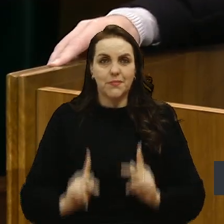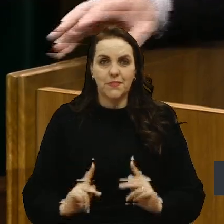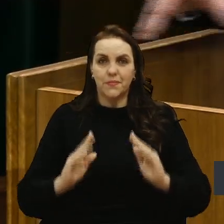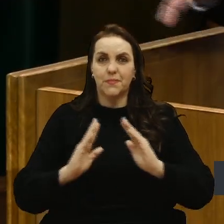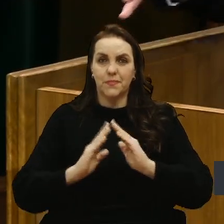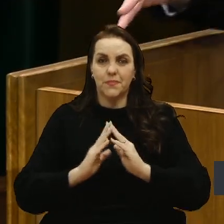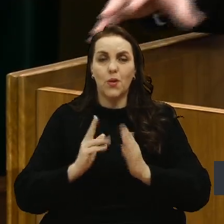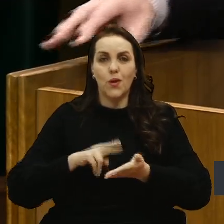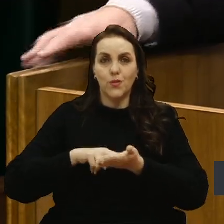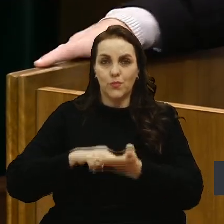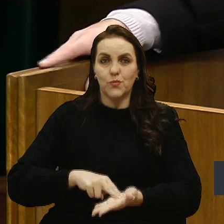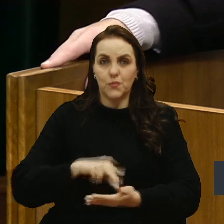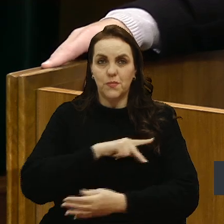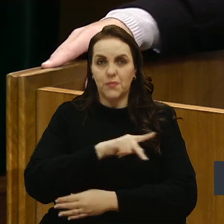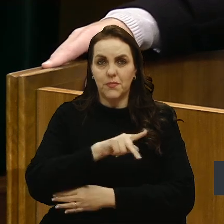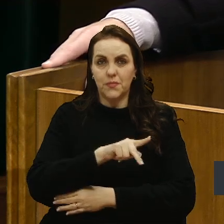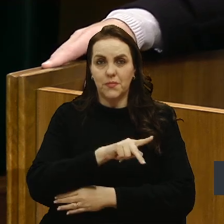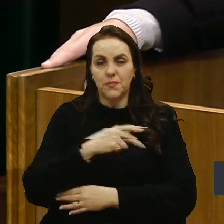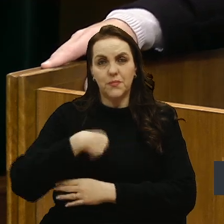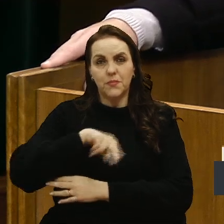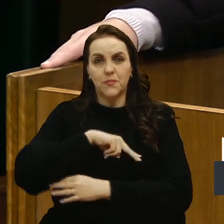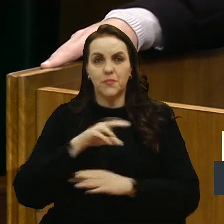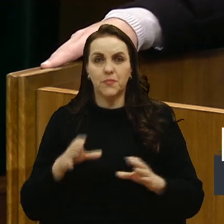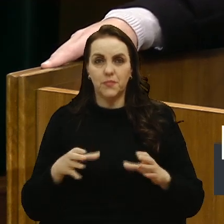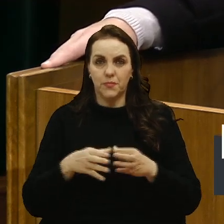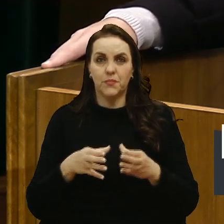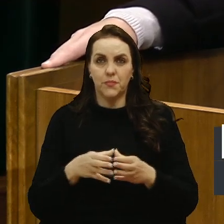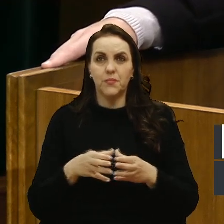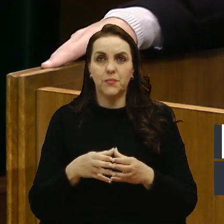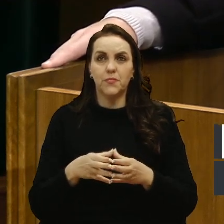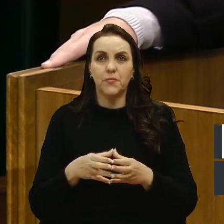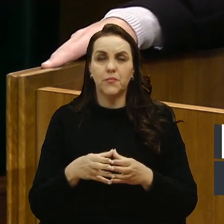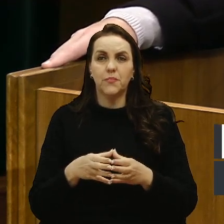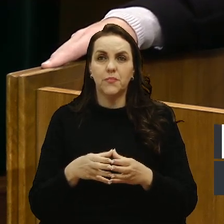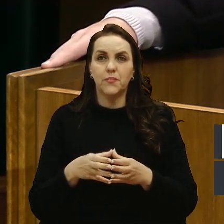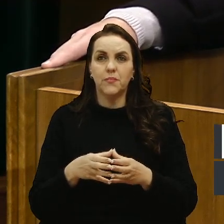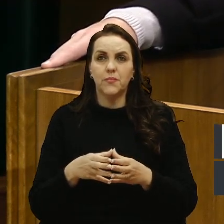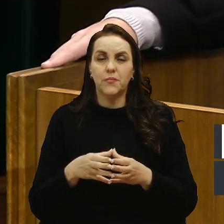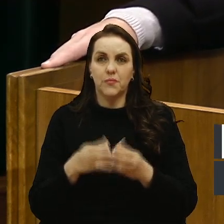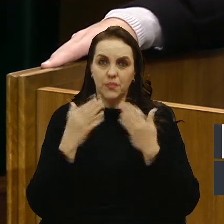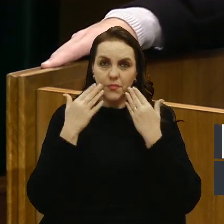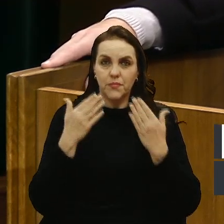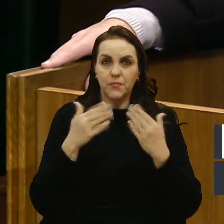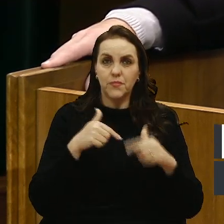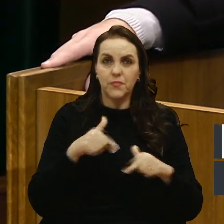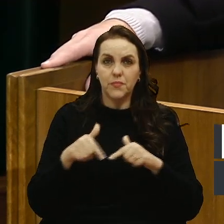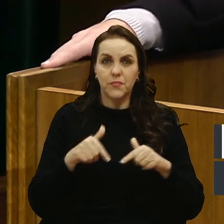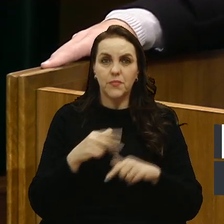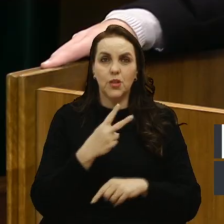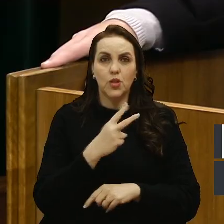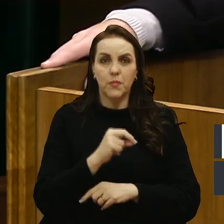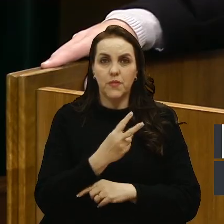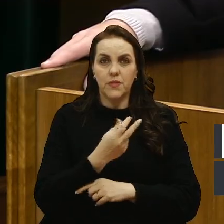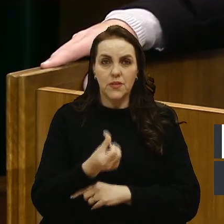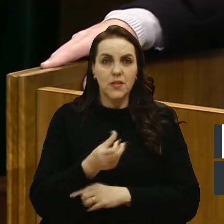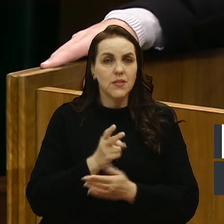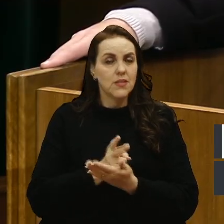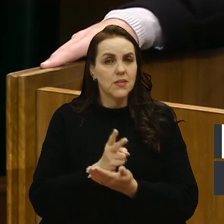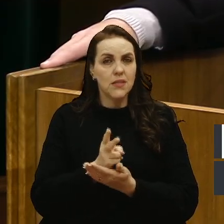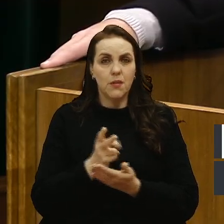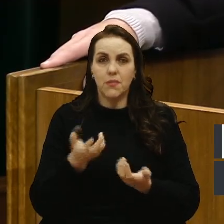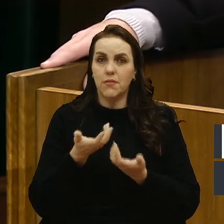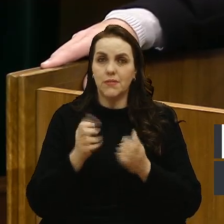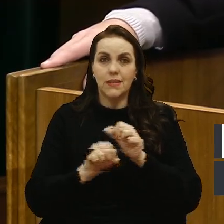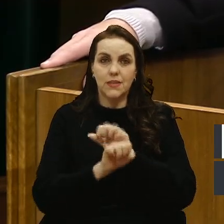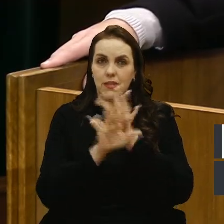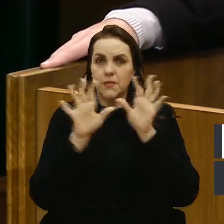assumi a presidência, o nosso grupo, que está à frente dos trabalhos de 2026 aqui, a gente sempre prezou pela